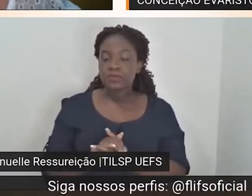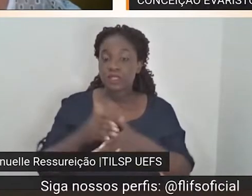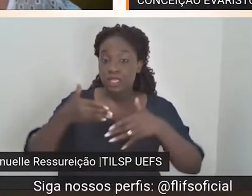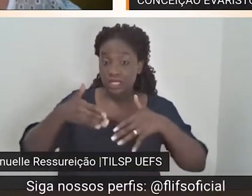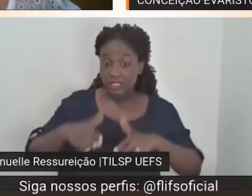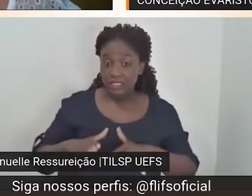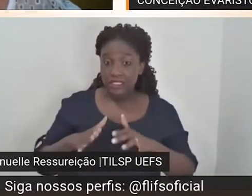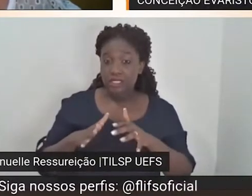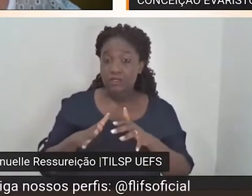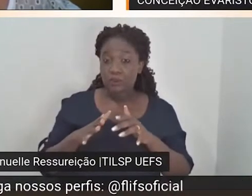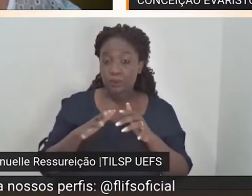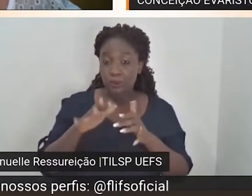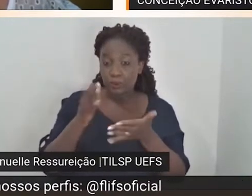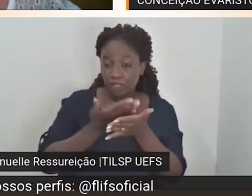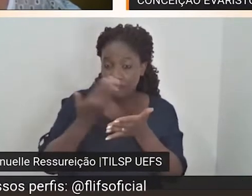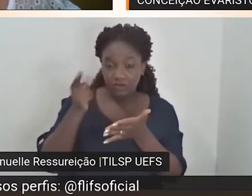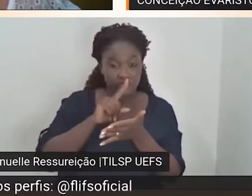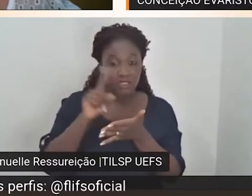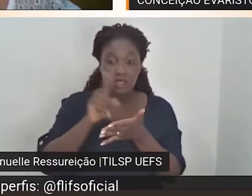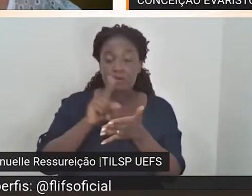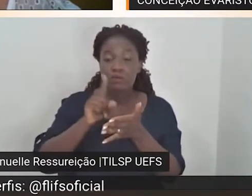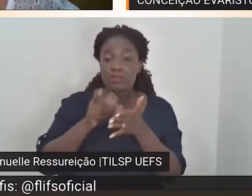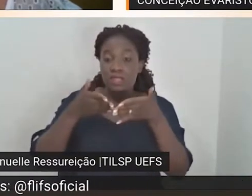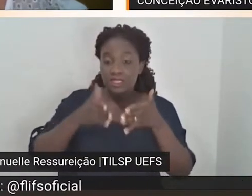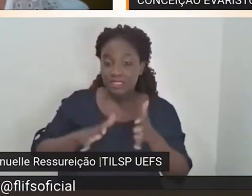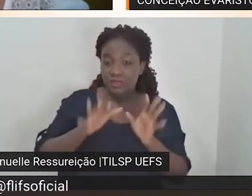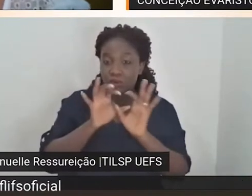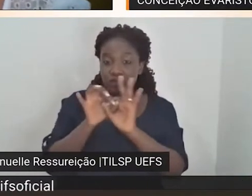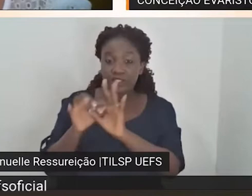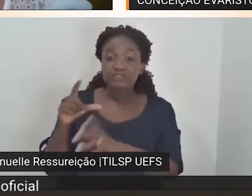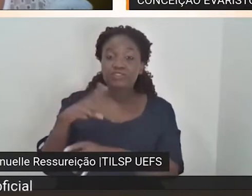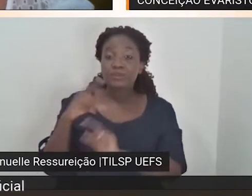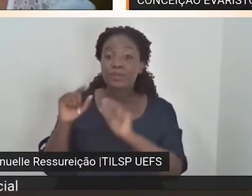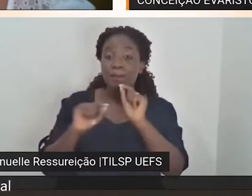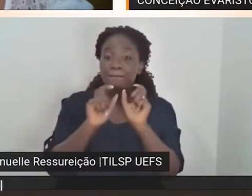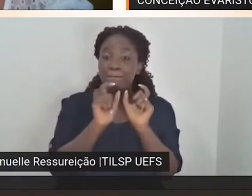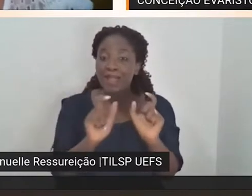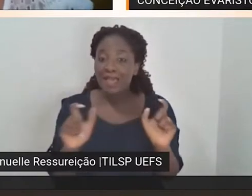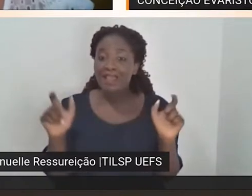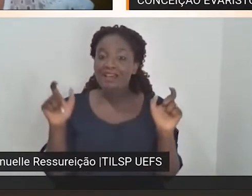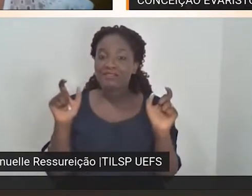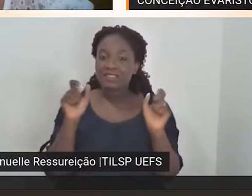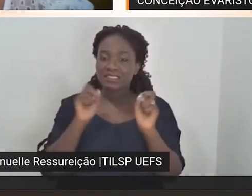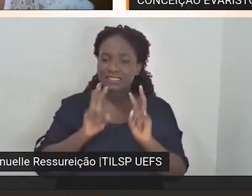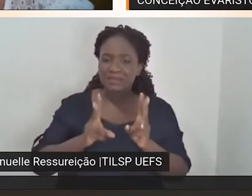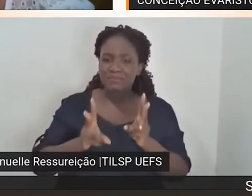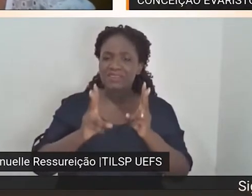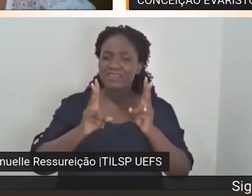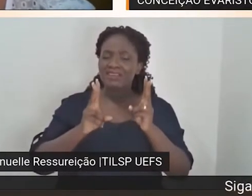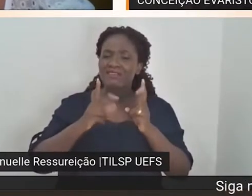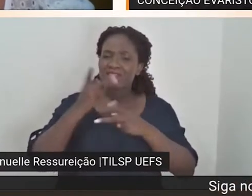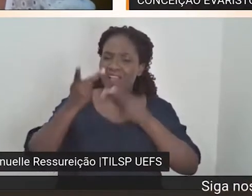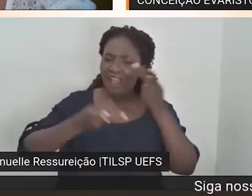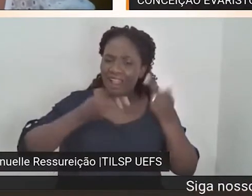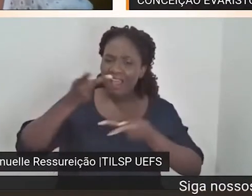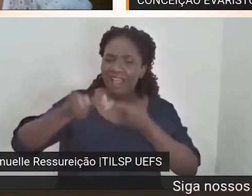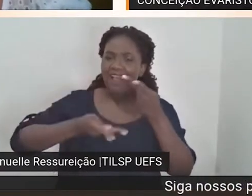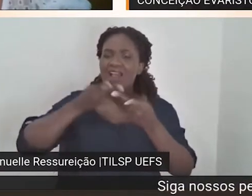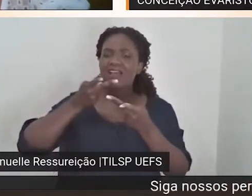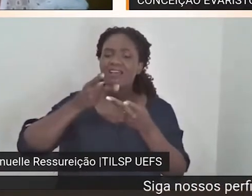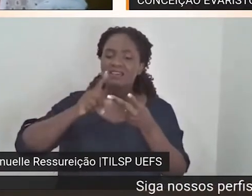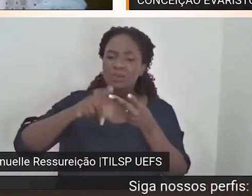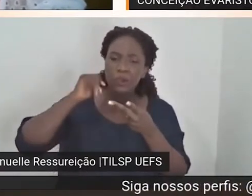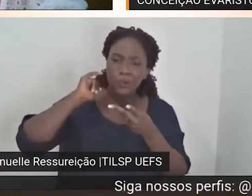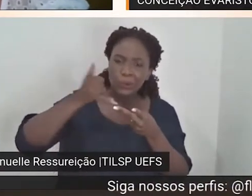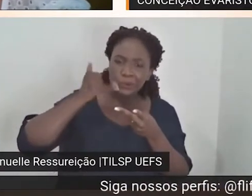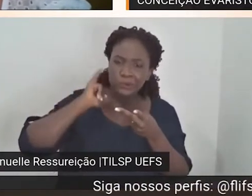rodeada de palavras. Então, na minha casa, a gente sempre falou muito, sempre contou muito, né, sempre